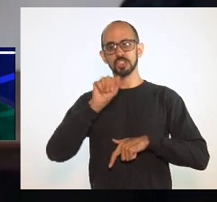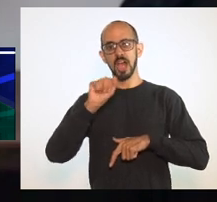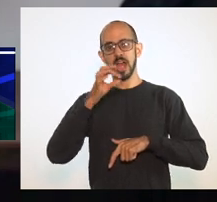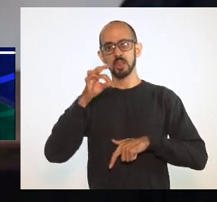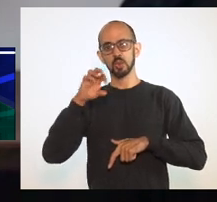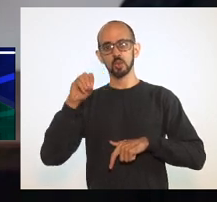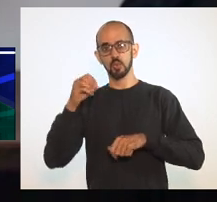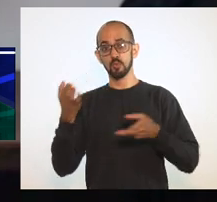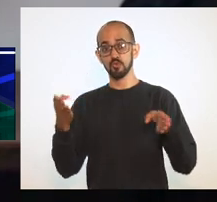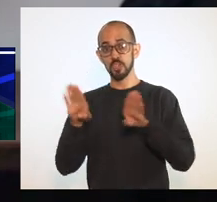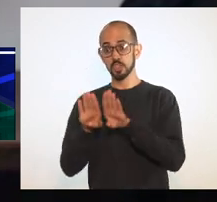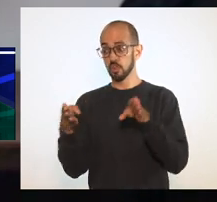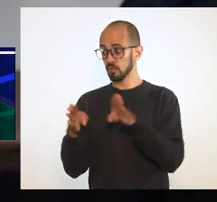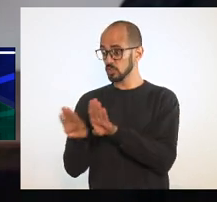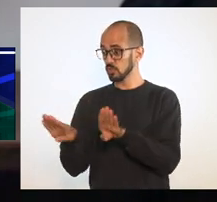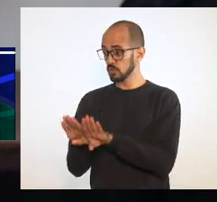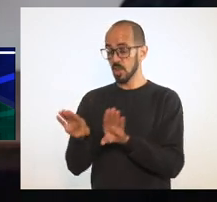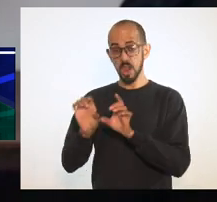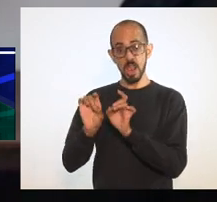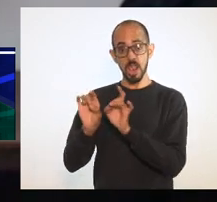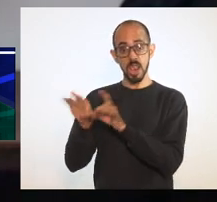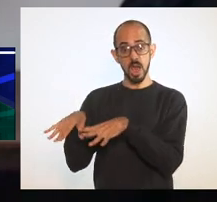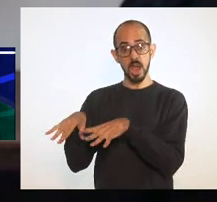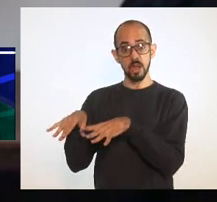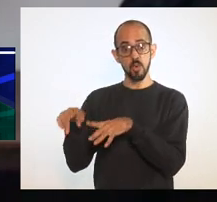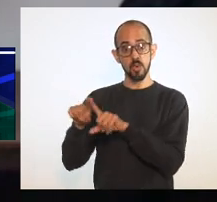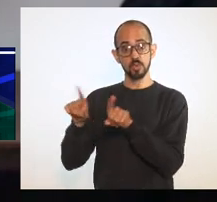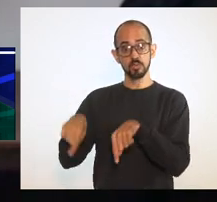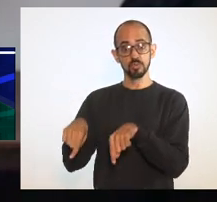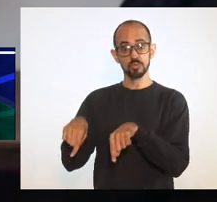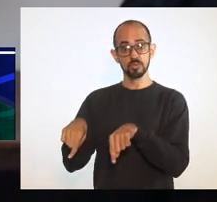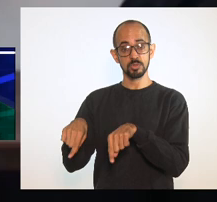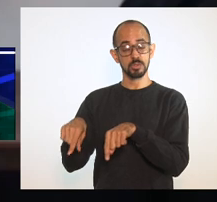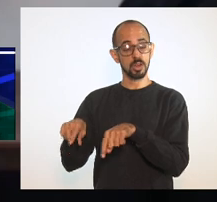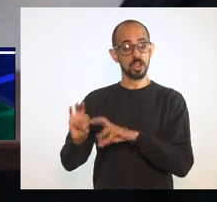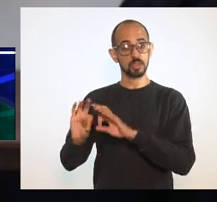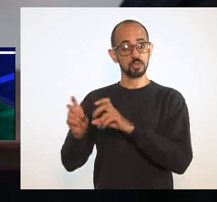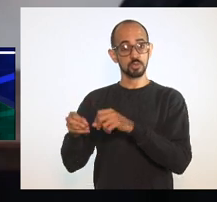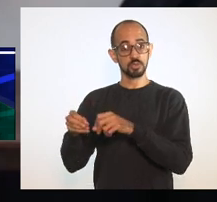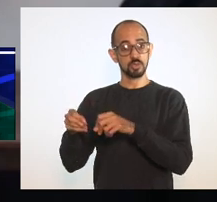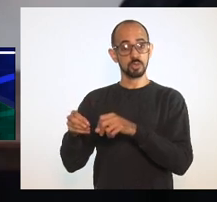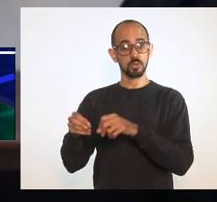milhares de pessoas desempregadas, inclusive o estaleiro Arung, que fica,